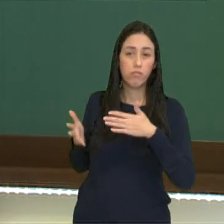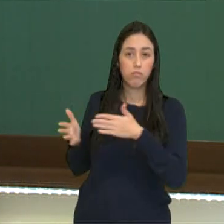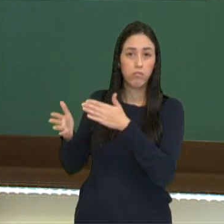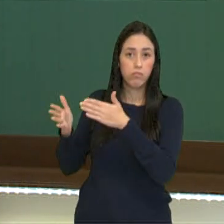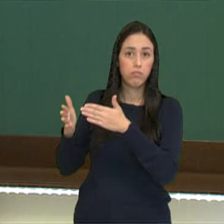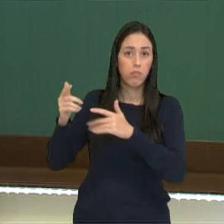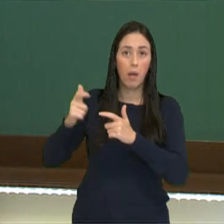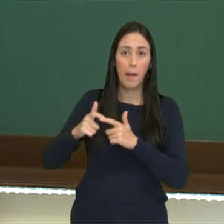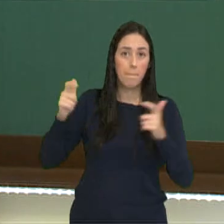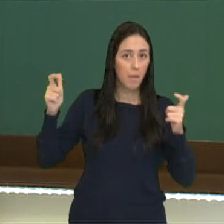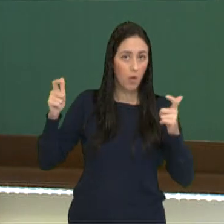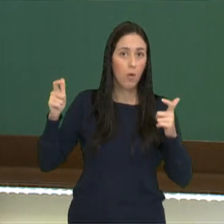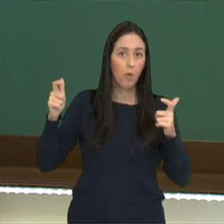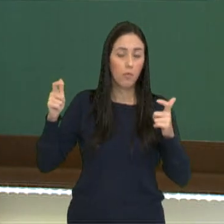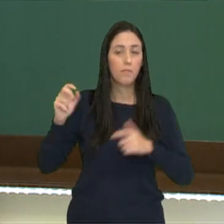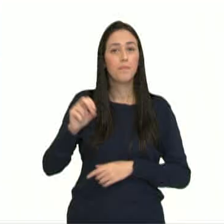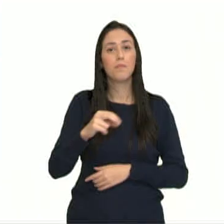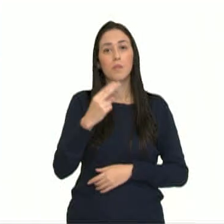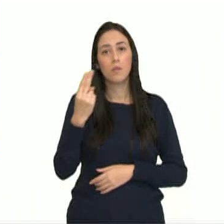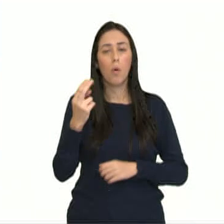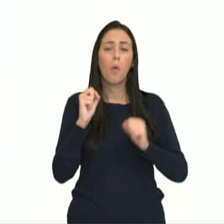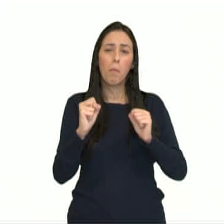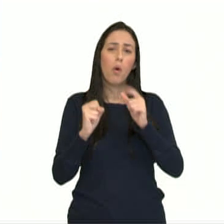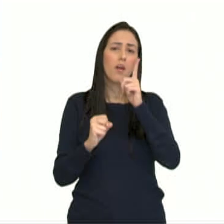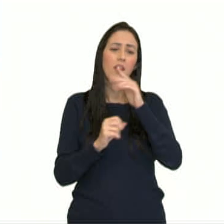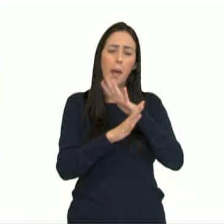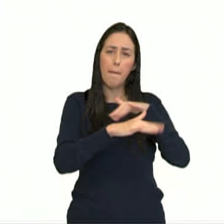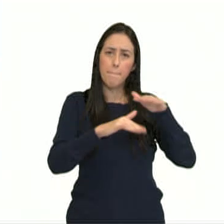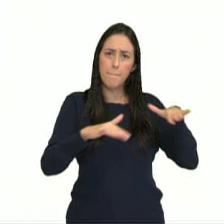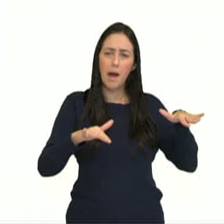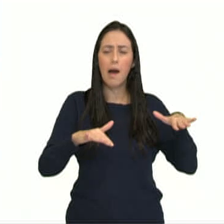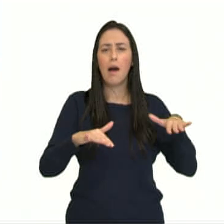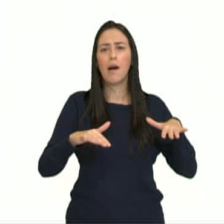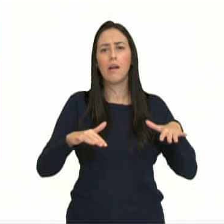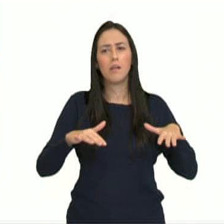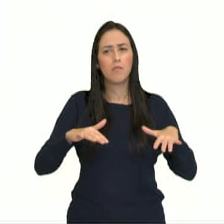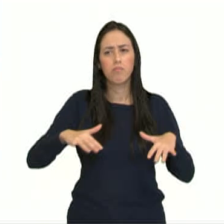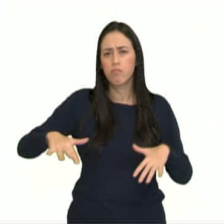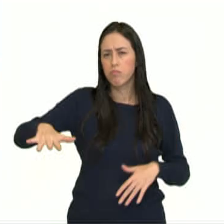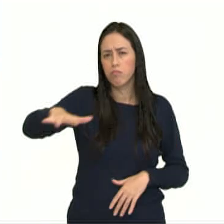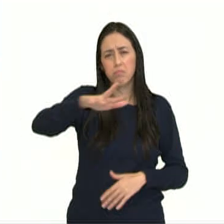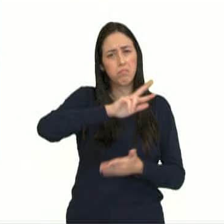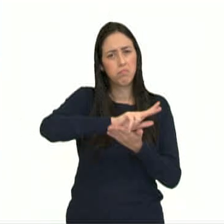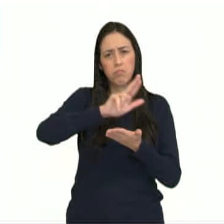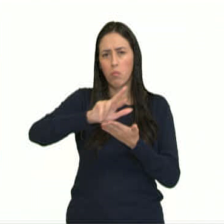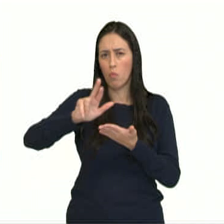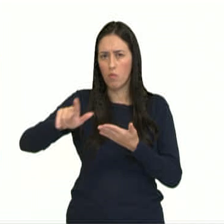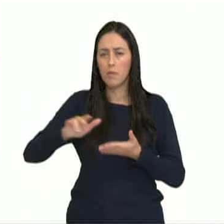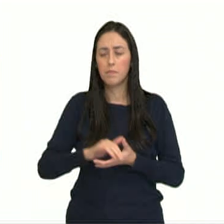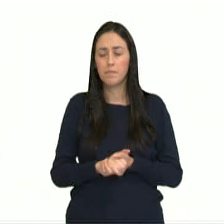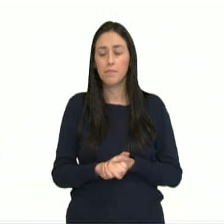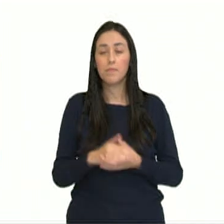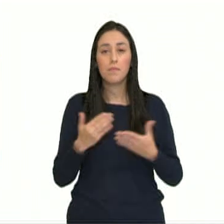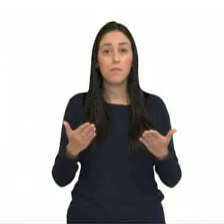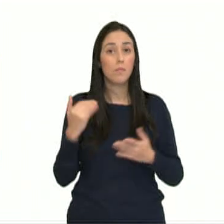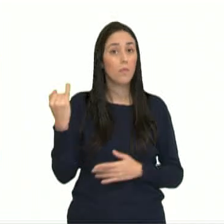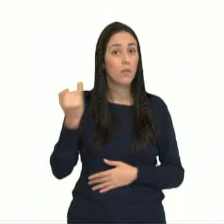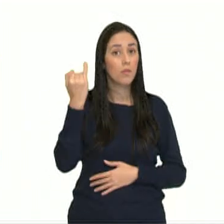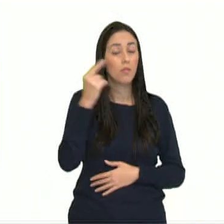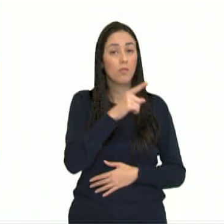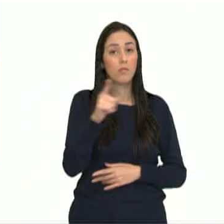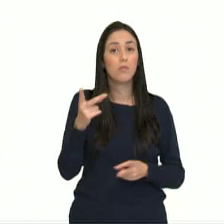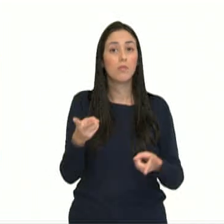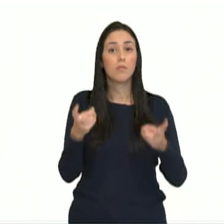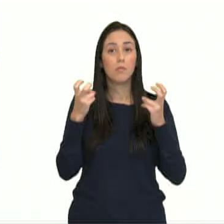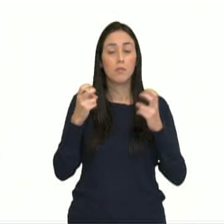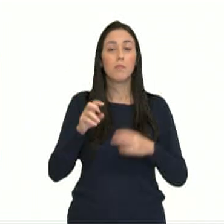ainda podendo ser nos mares, ou em lagos, ou em outros corpos hídricos. Então é importante você perceber que uma